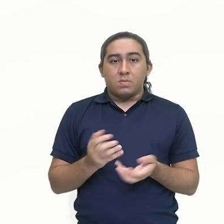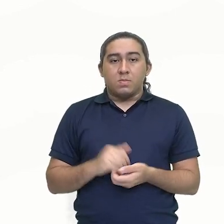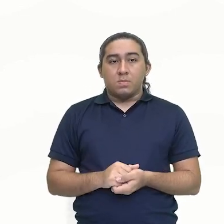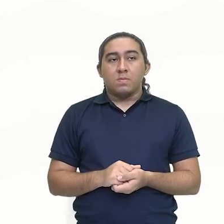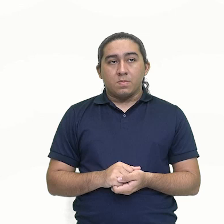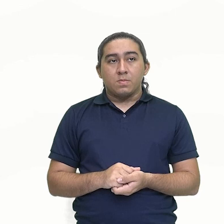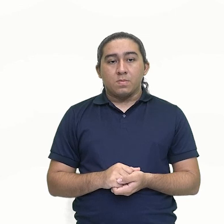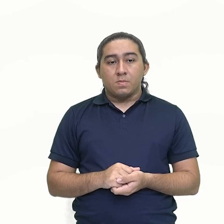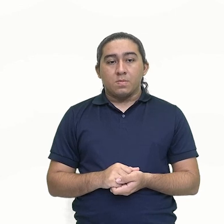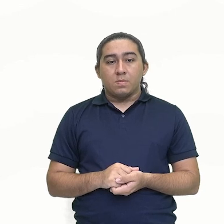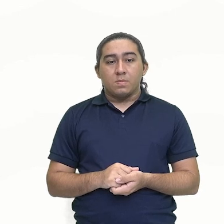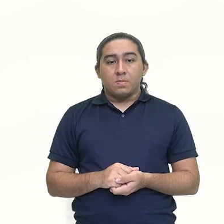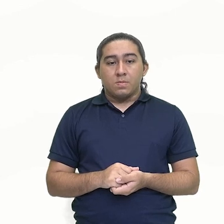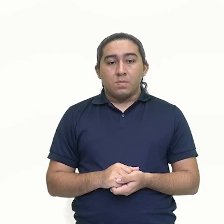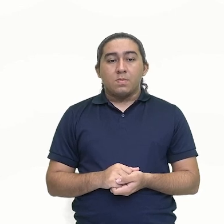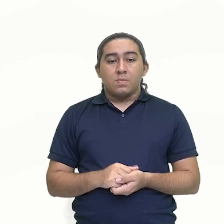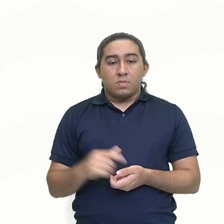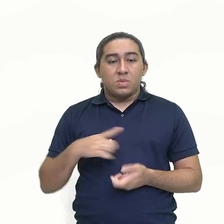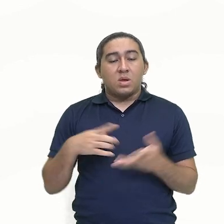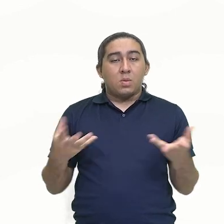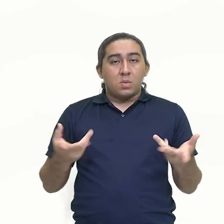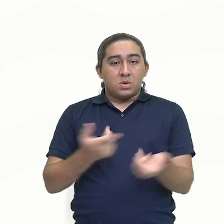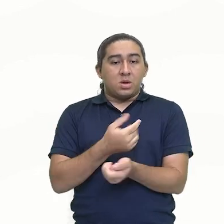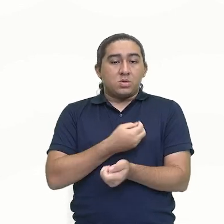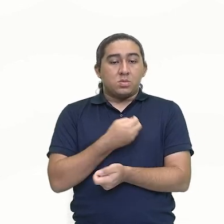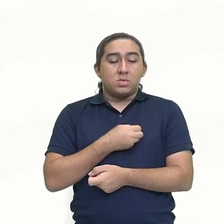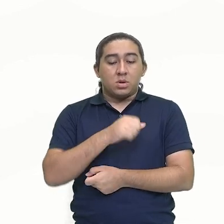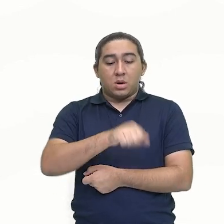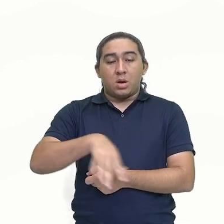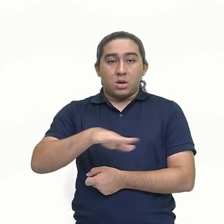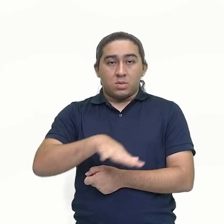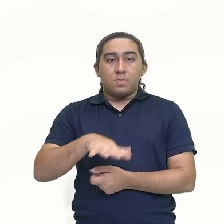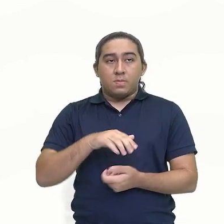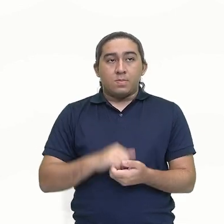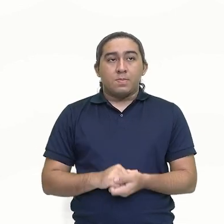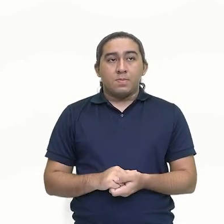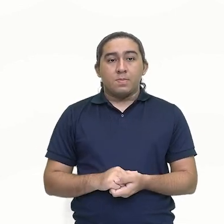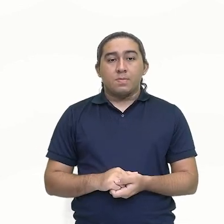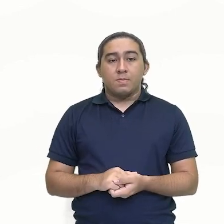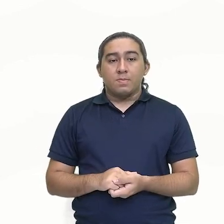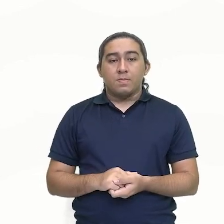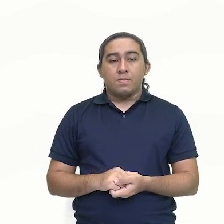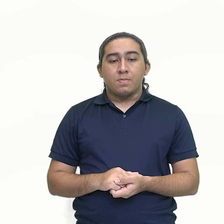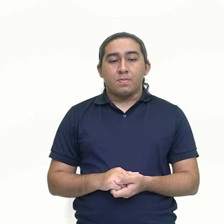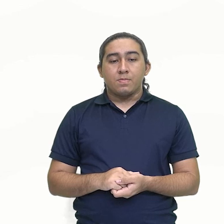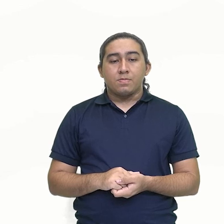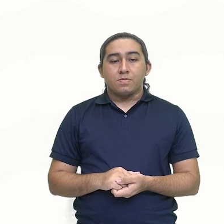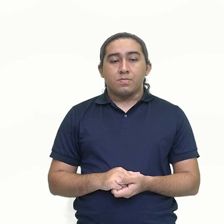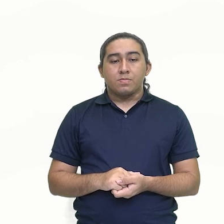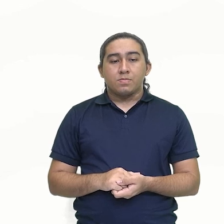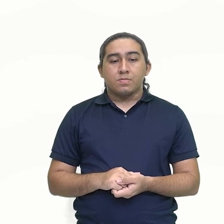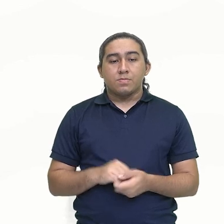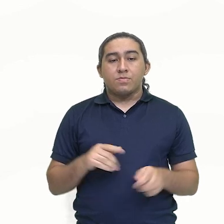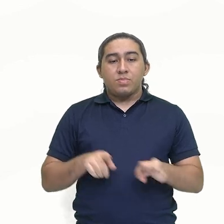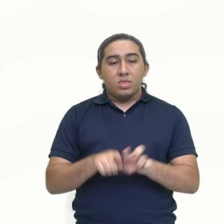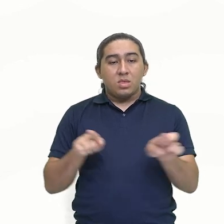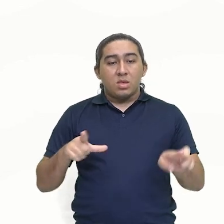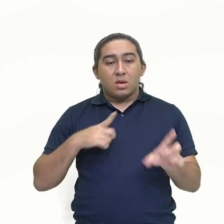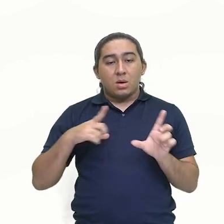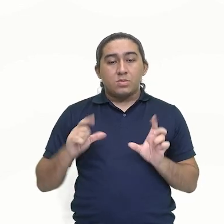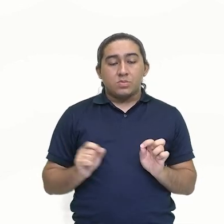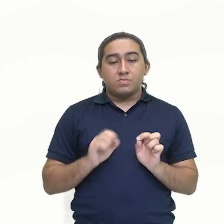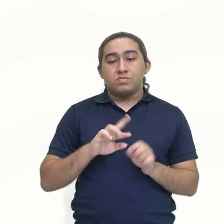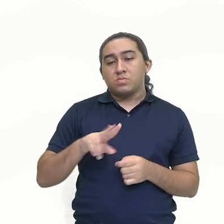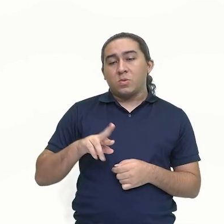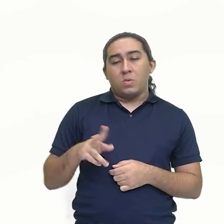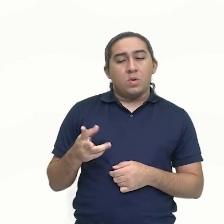tem bastante qualidade de vida nessas áreas. A desigualdade não existe nesse país, mas a gente tem aí a situação de que não